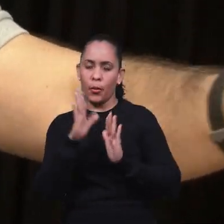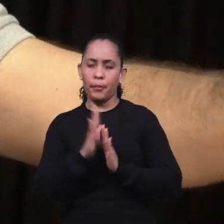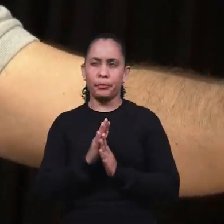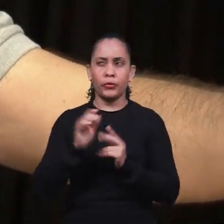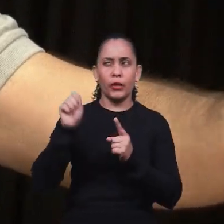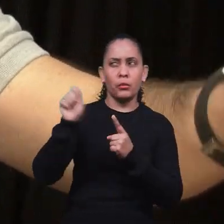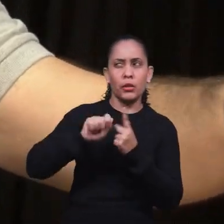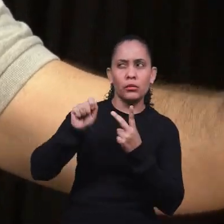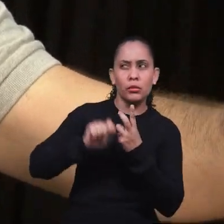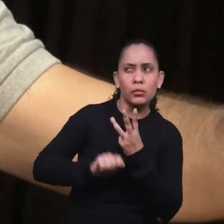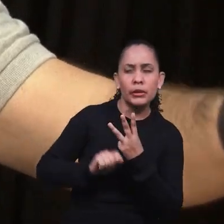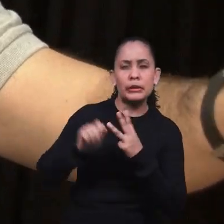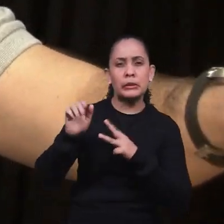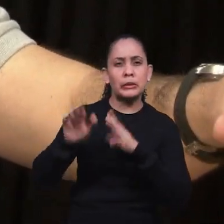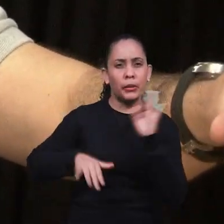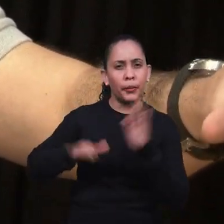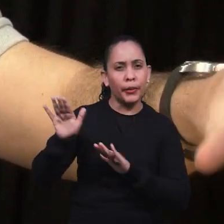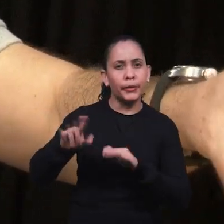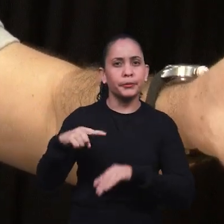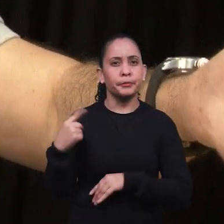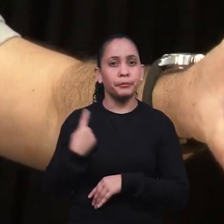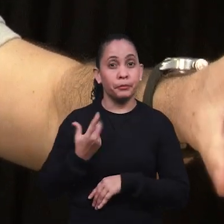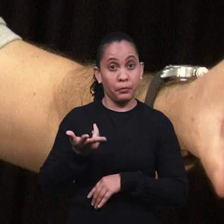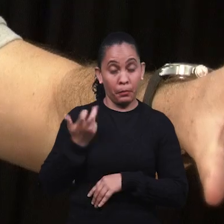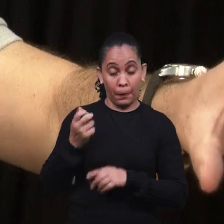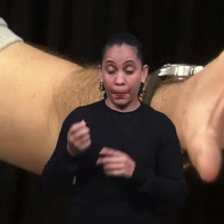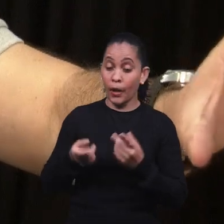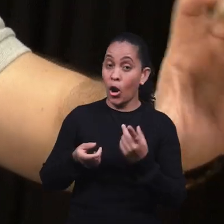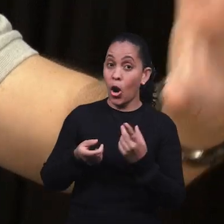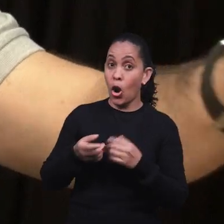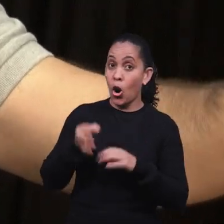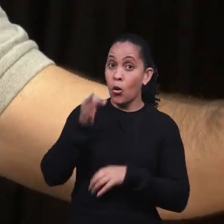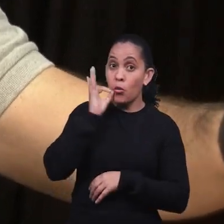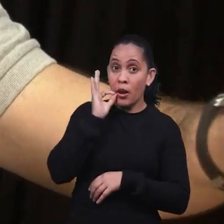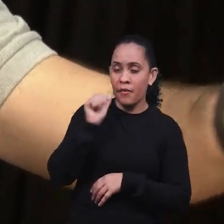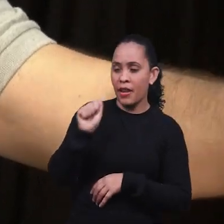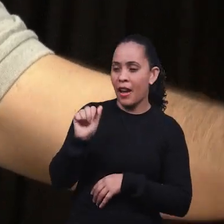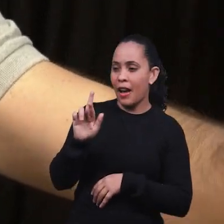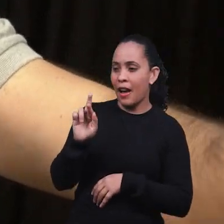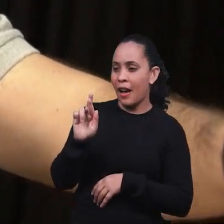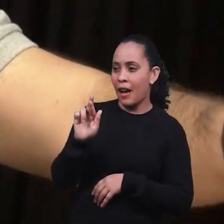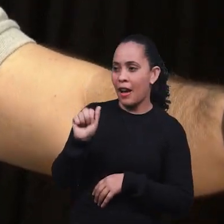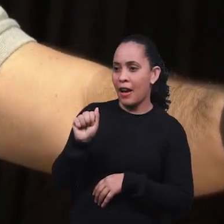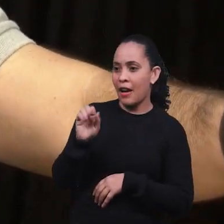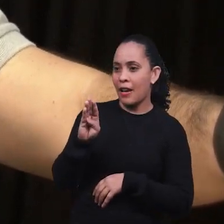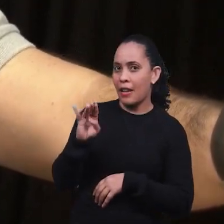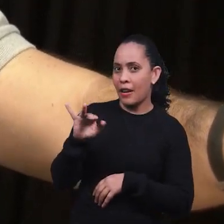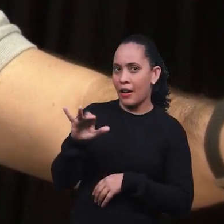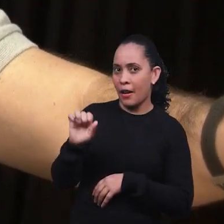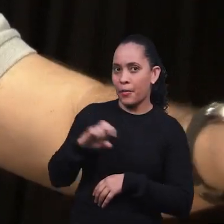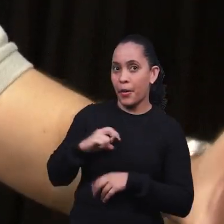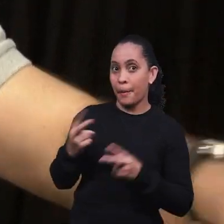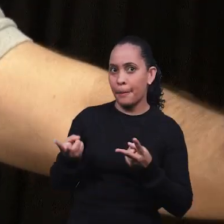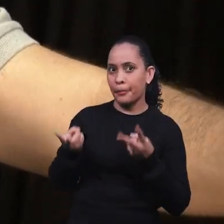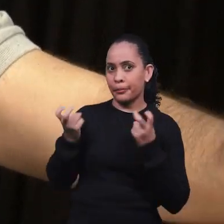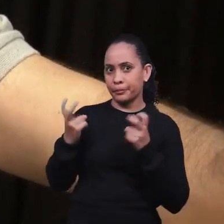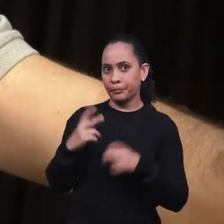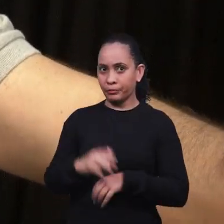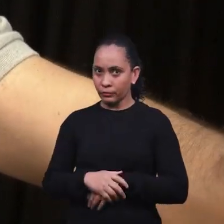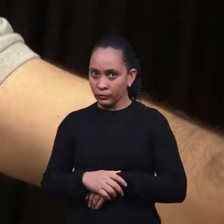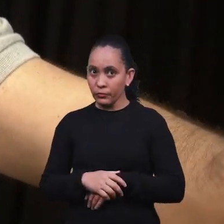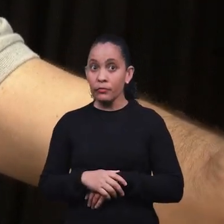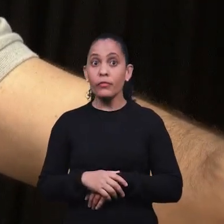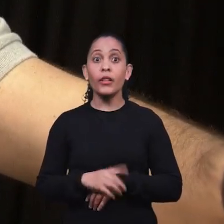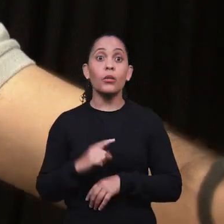passado, que tem 3 meses, 2 meses, sei lá, nós vimos cor arábica a R$ 3.200 no Cerrado e vimos Conilon